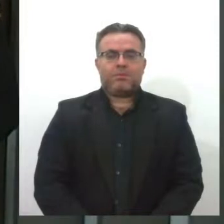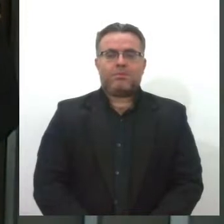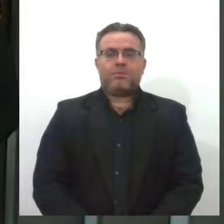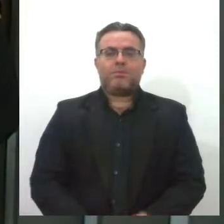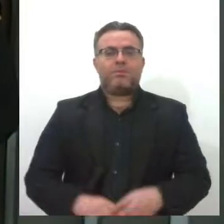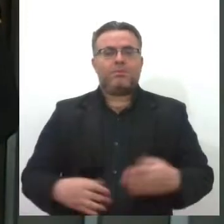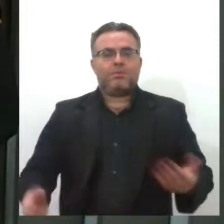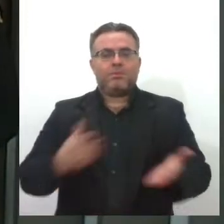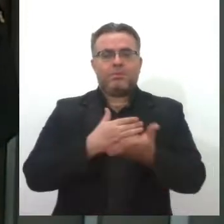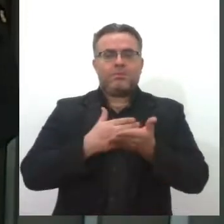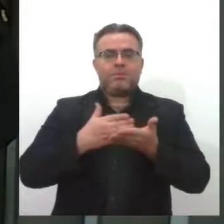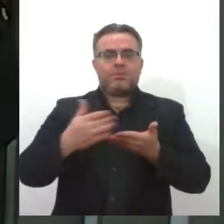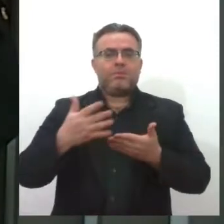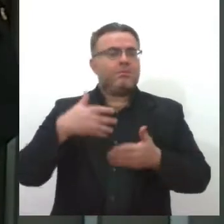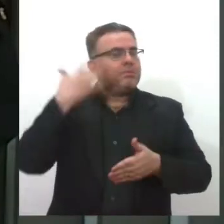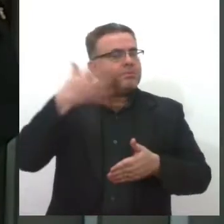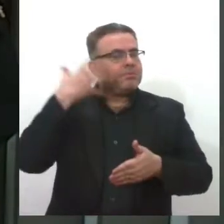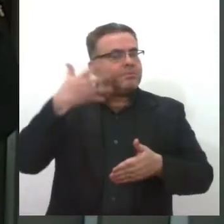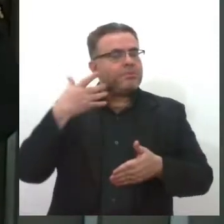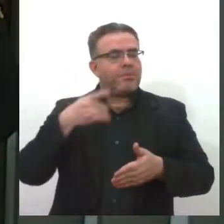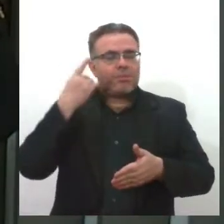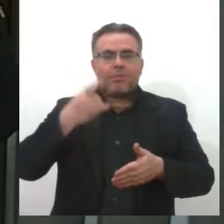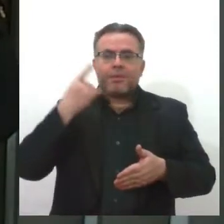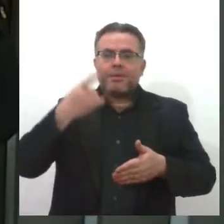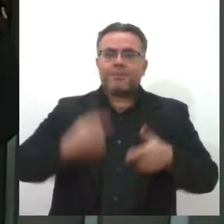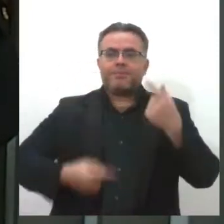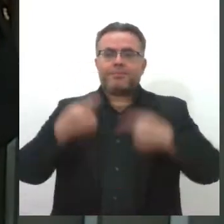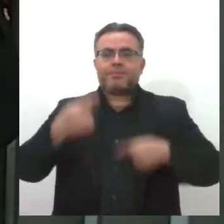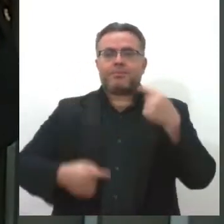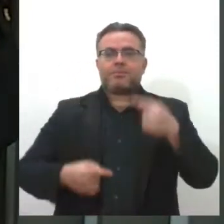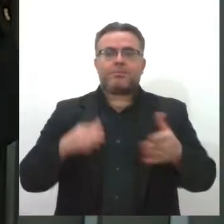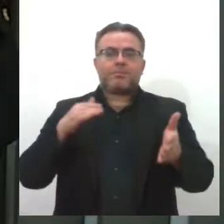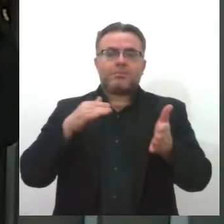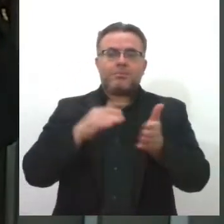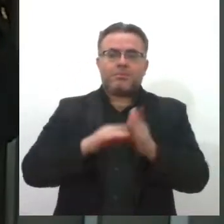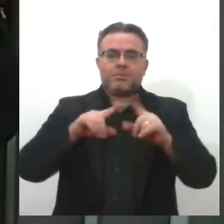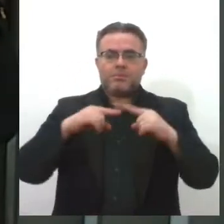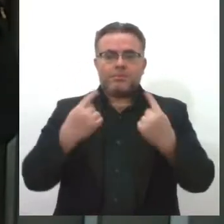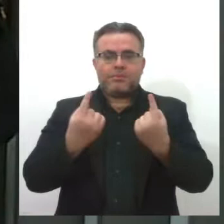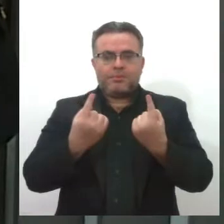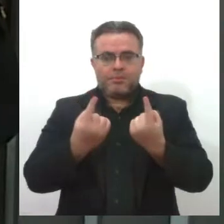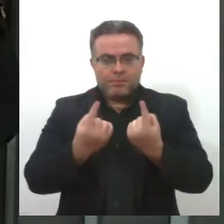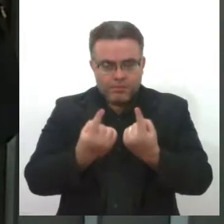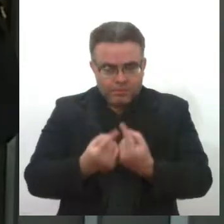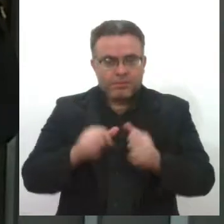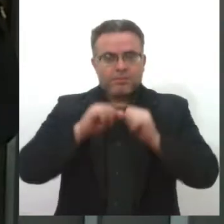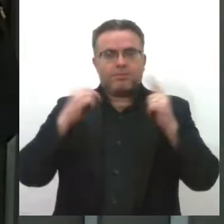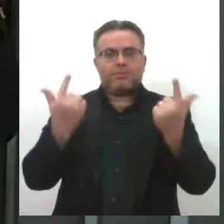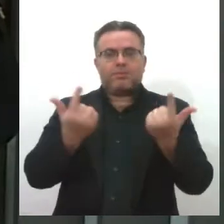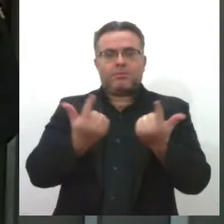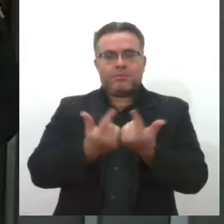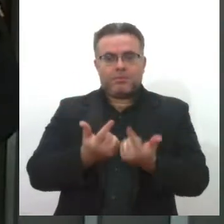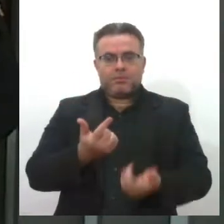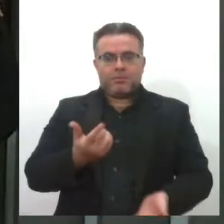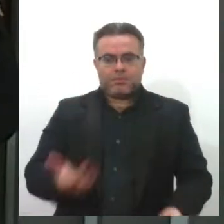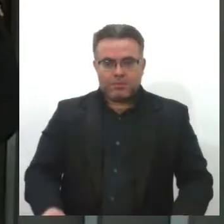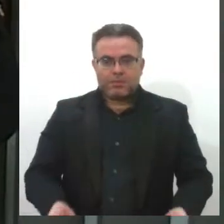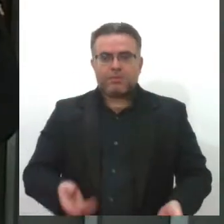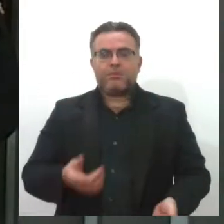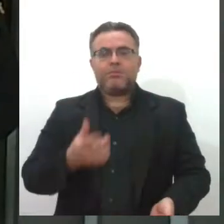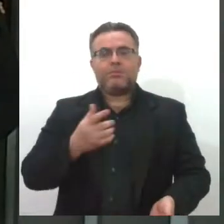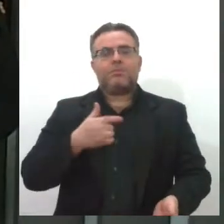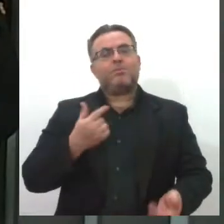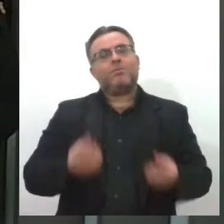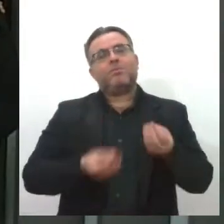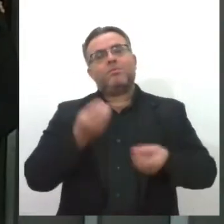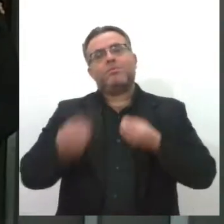Vamos começar com os pronunciamentos dos deputados na última sessão plenária do ano na Assembleia Legislativa de Sergipe. O reajuste